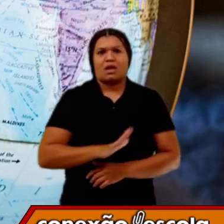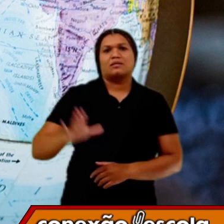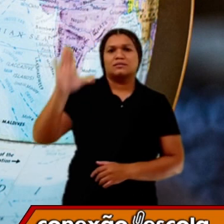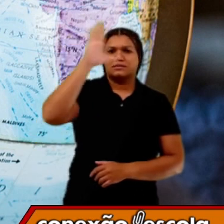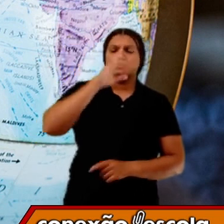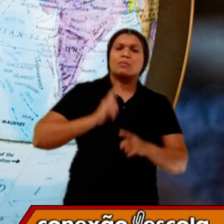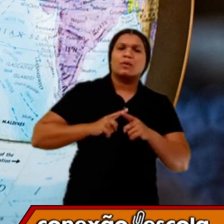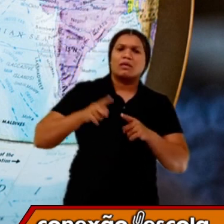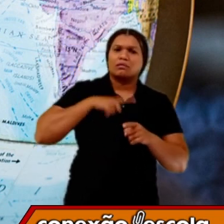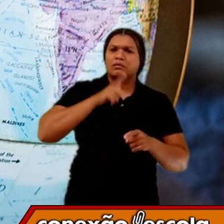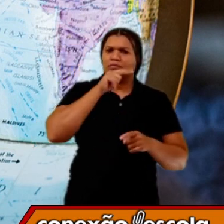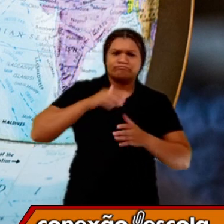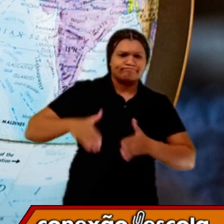as